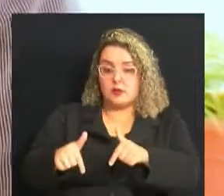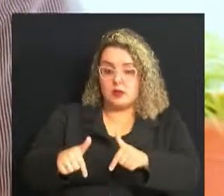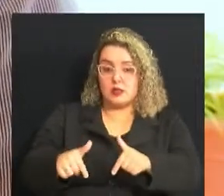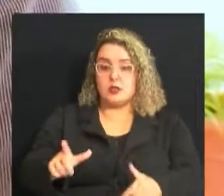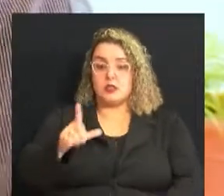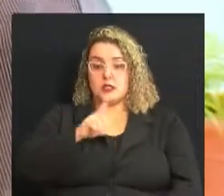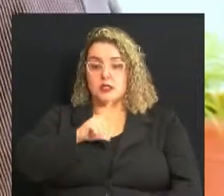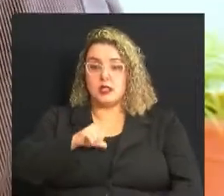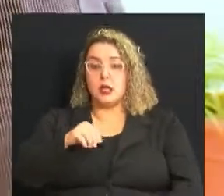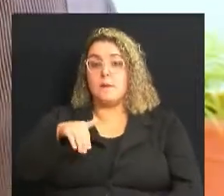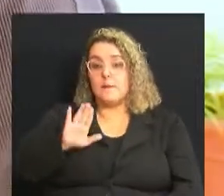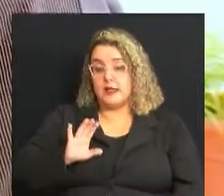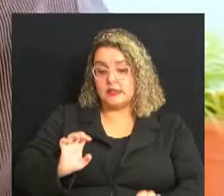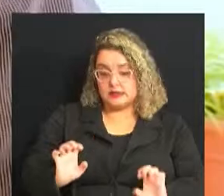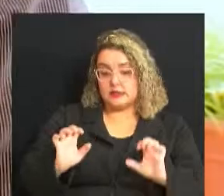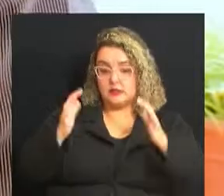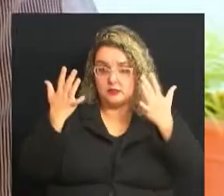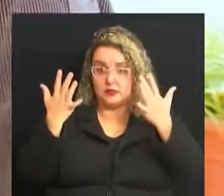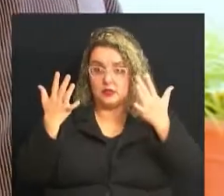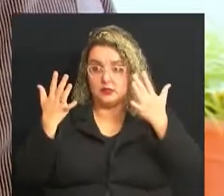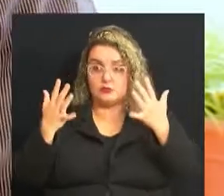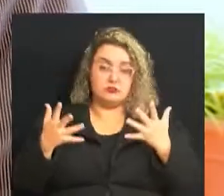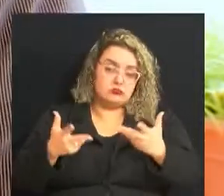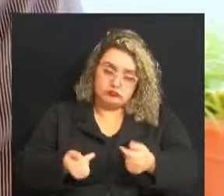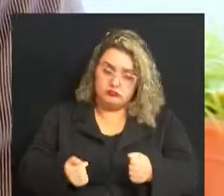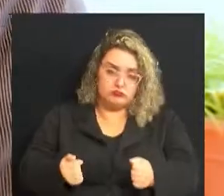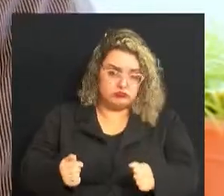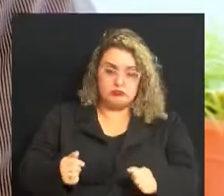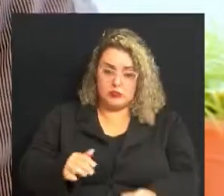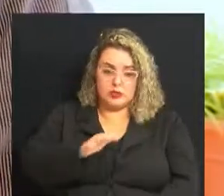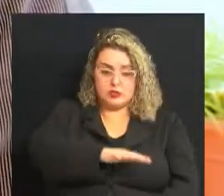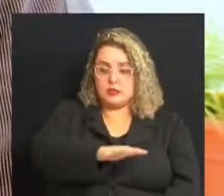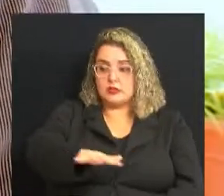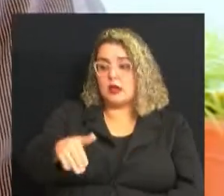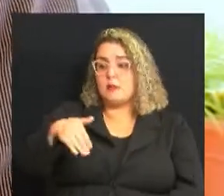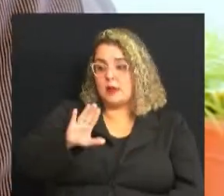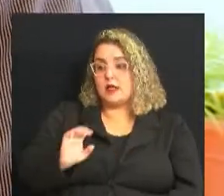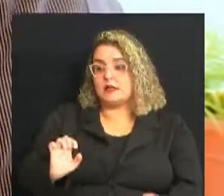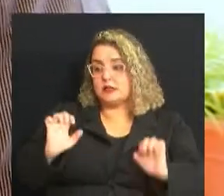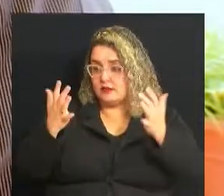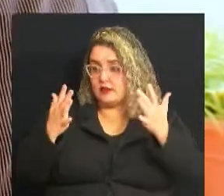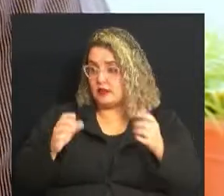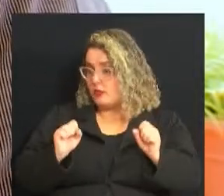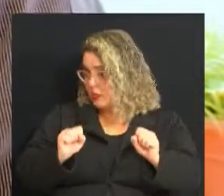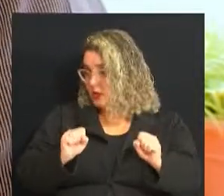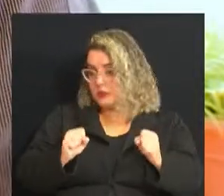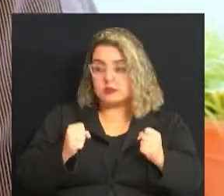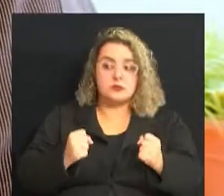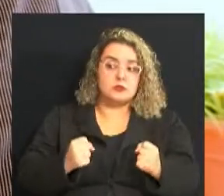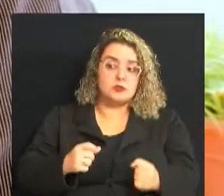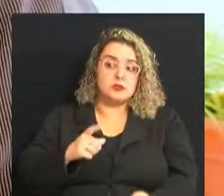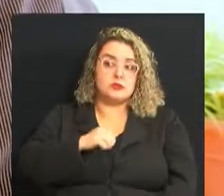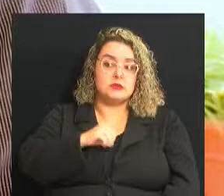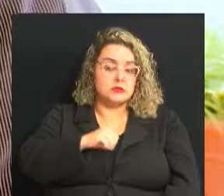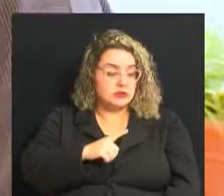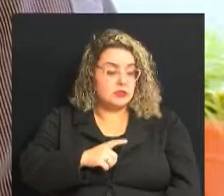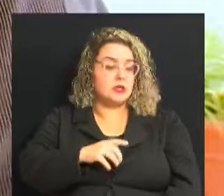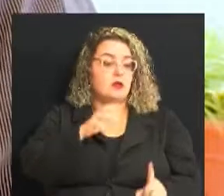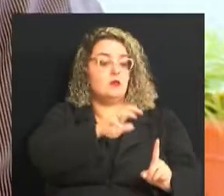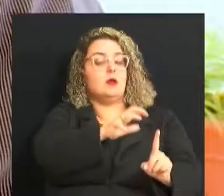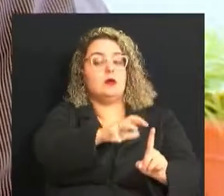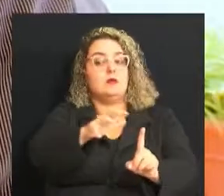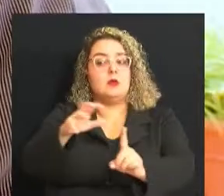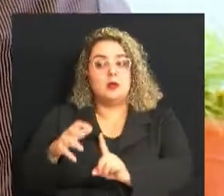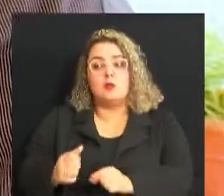vez mais evento, em todos os sentidos, cada vez mais eventos, e possamos ter a impactação positiva em todos esses setores